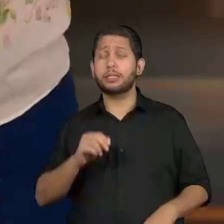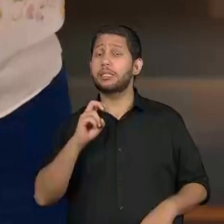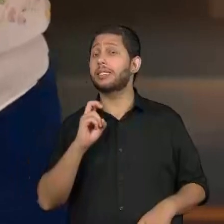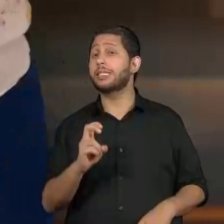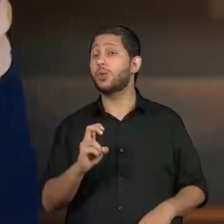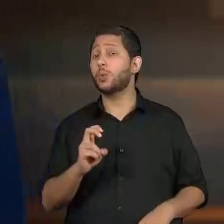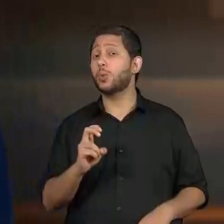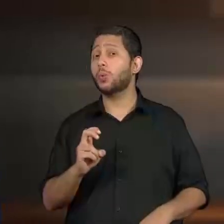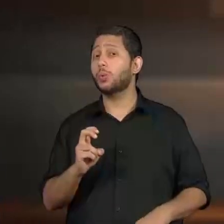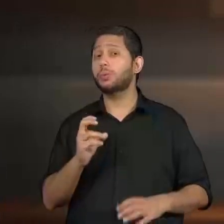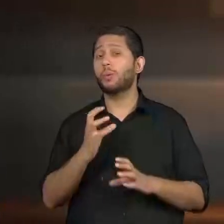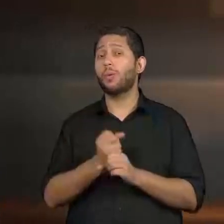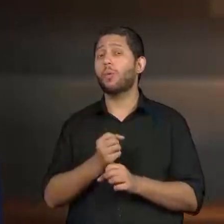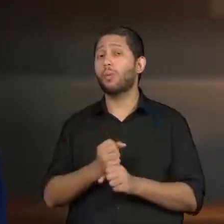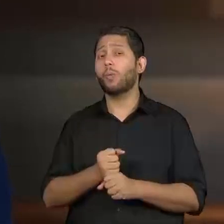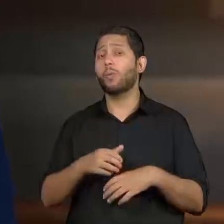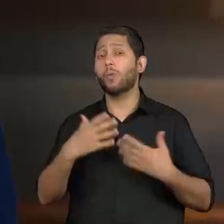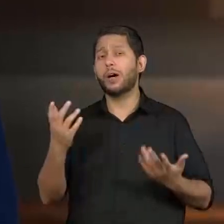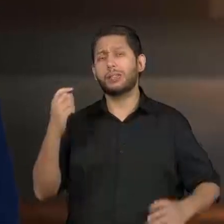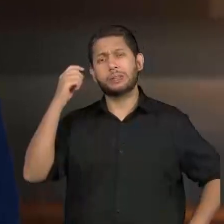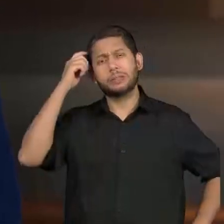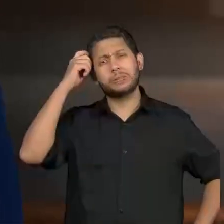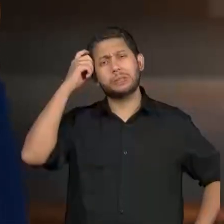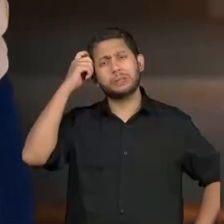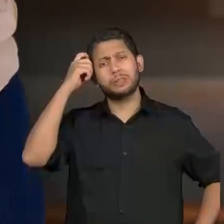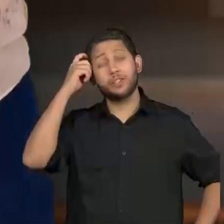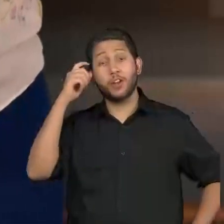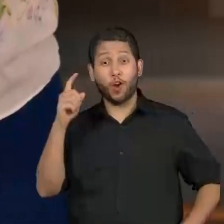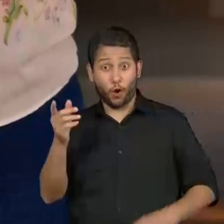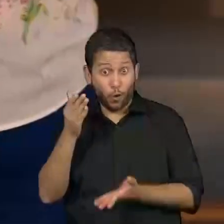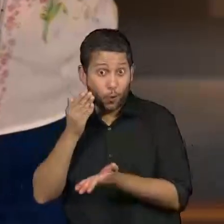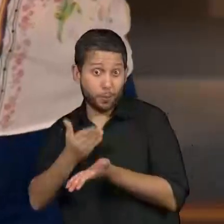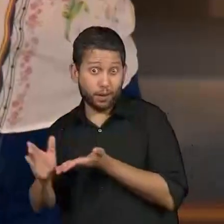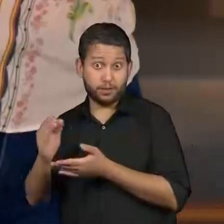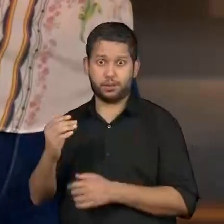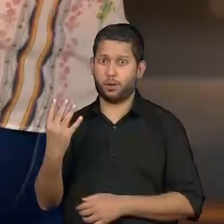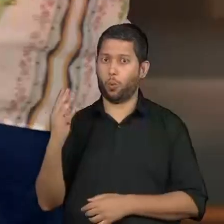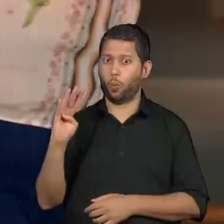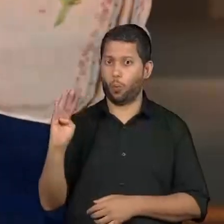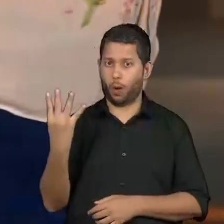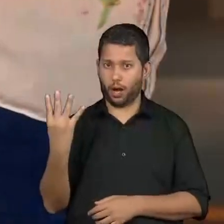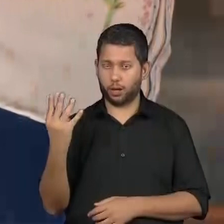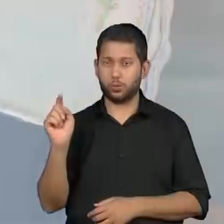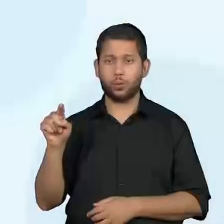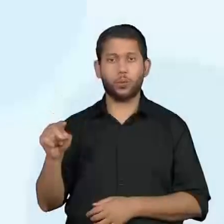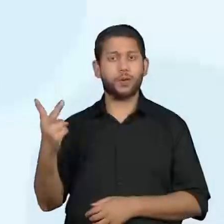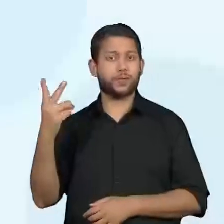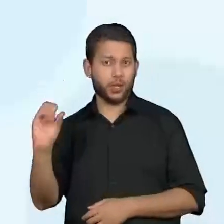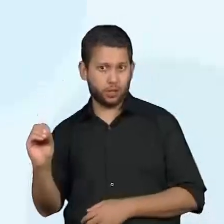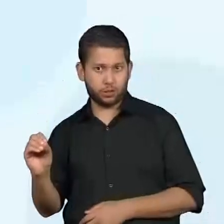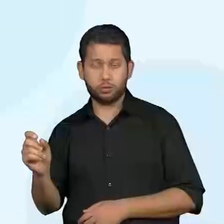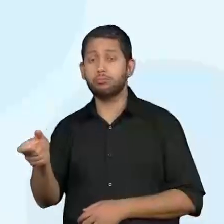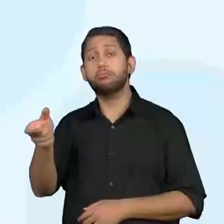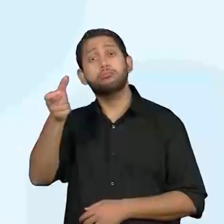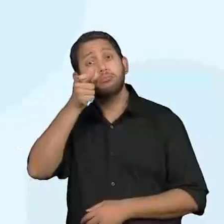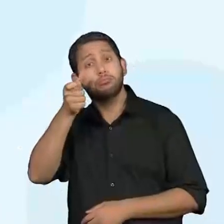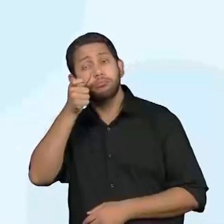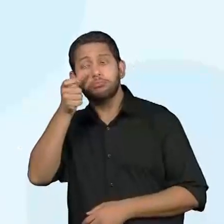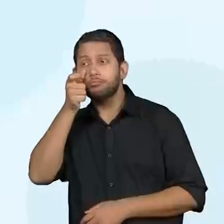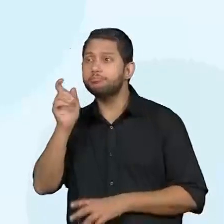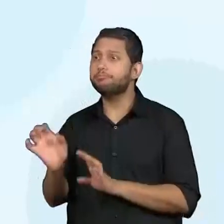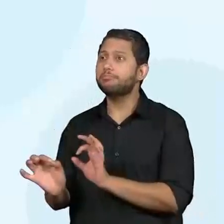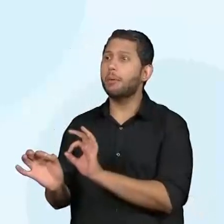marcar quando o filme terminar? Então, ele estava lá às 16 horas e